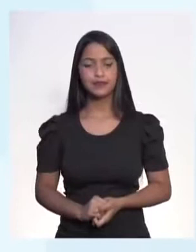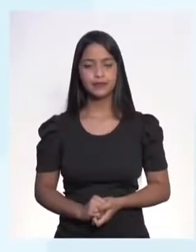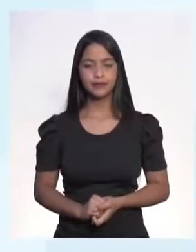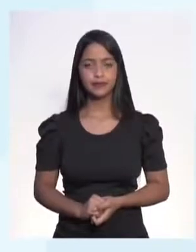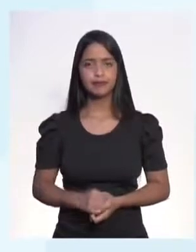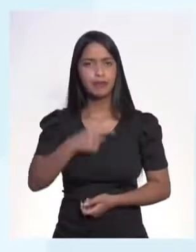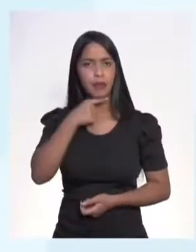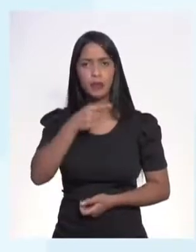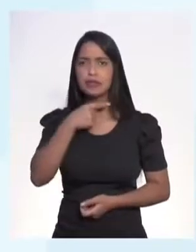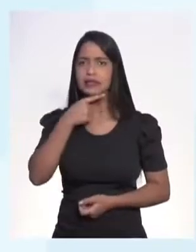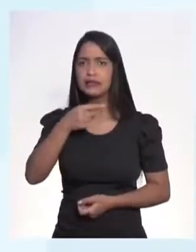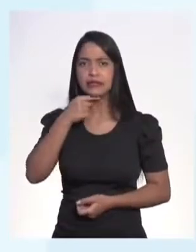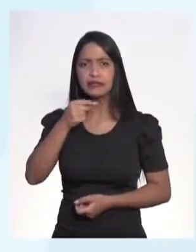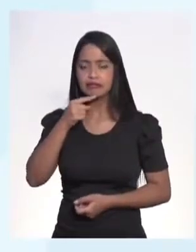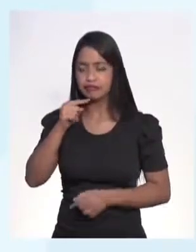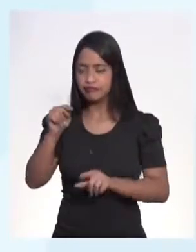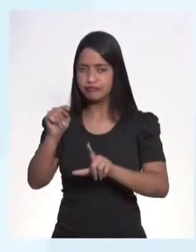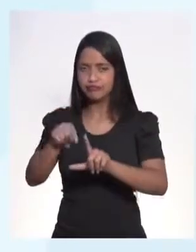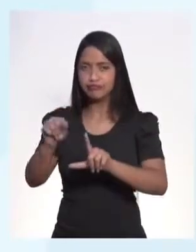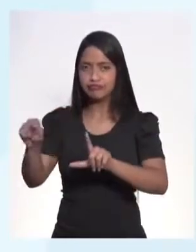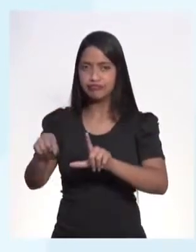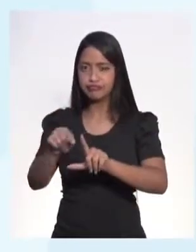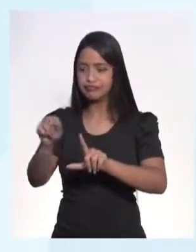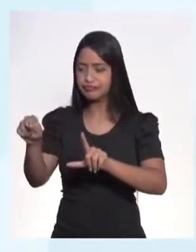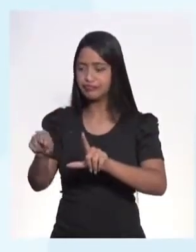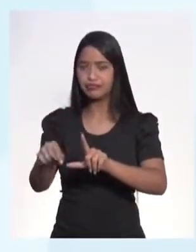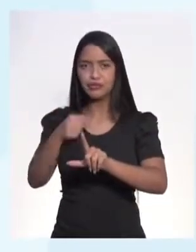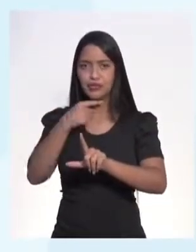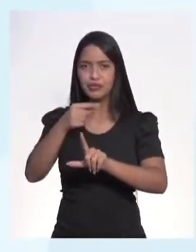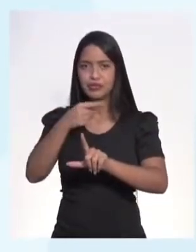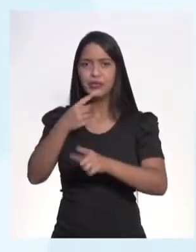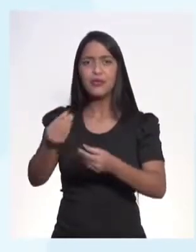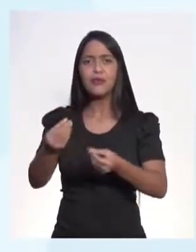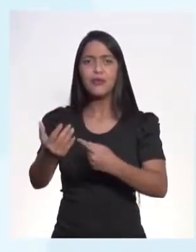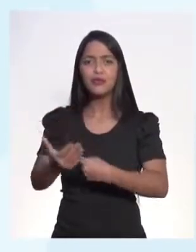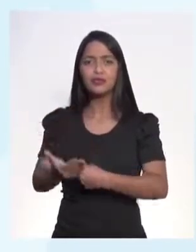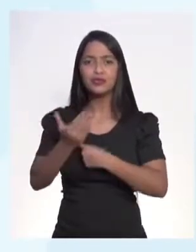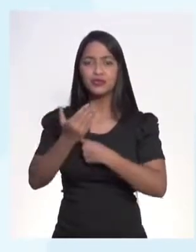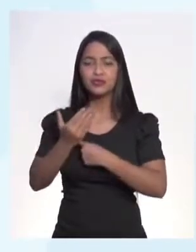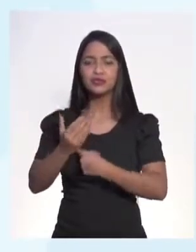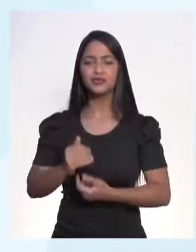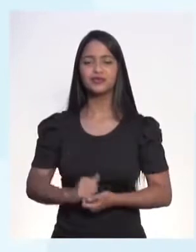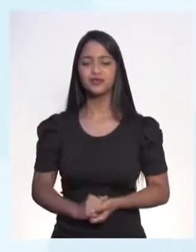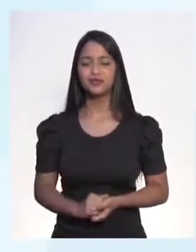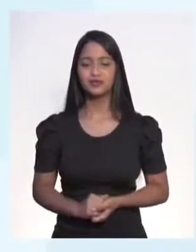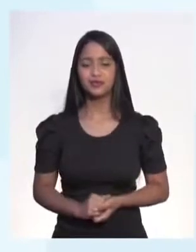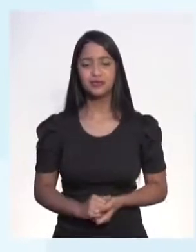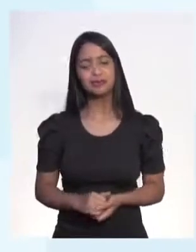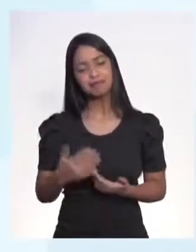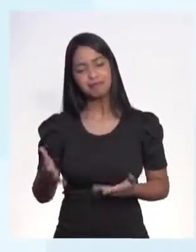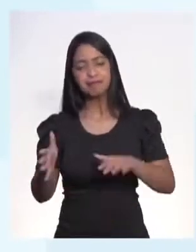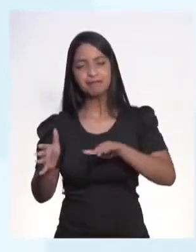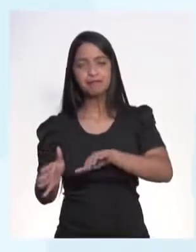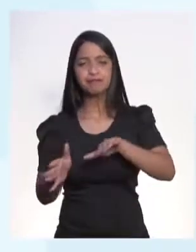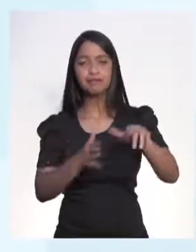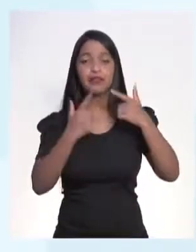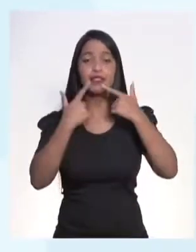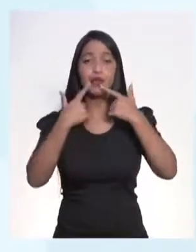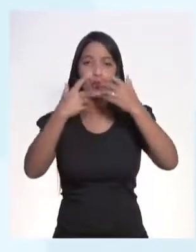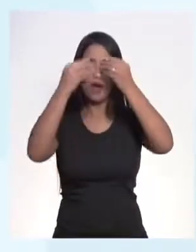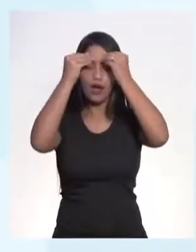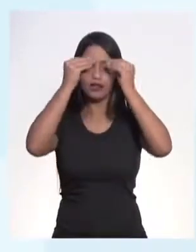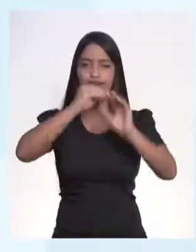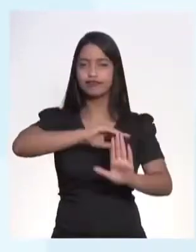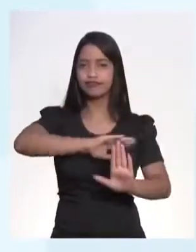tô conseguindo não Não consegui acionar eu clico aqui então linguagem subjetiva